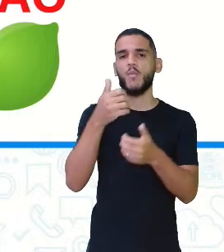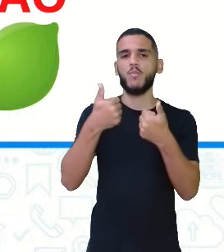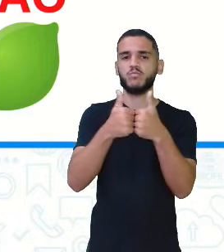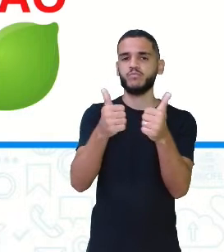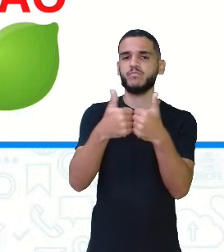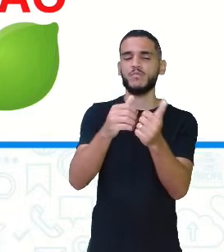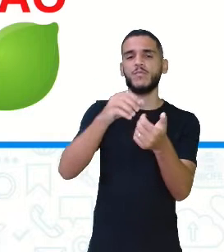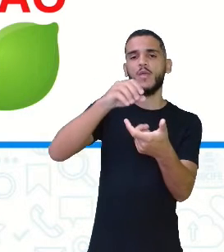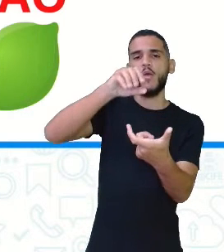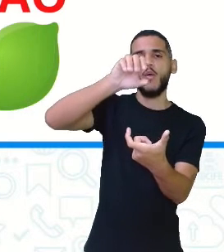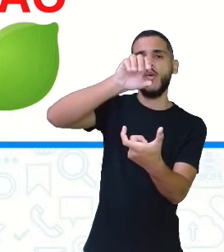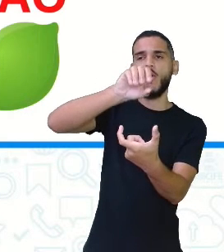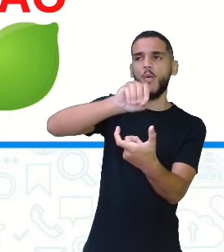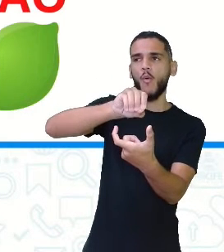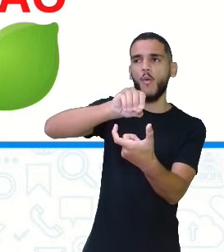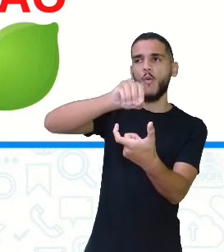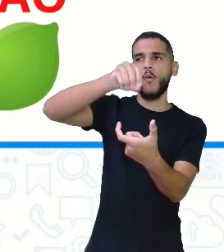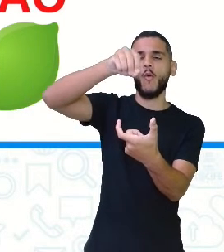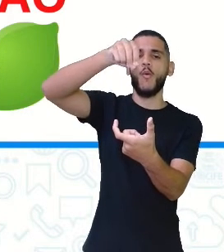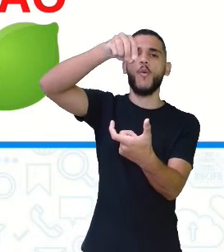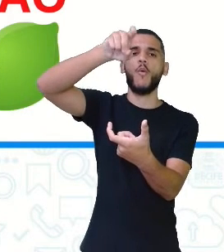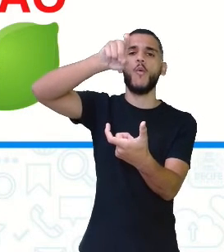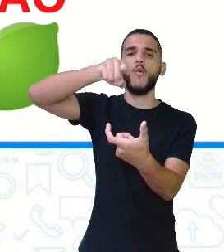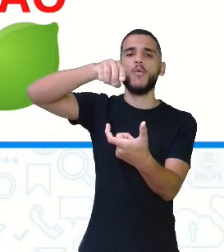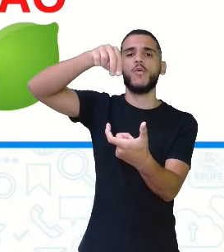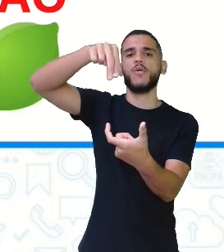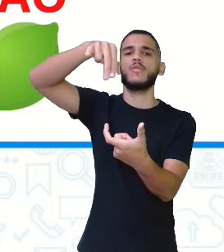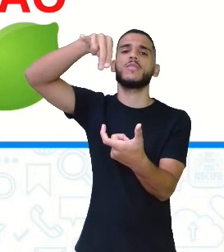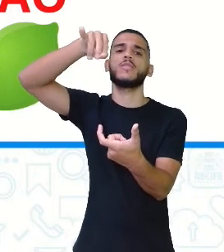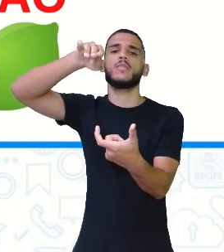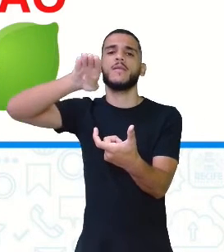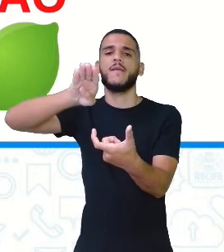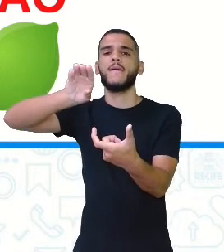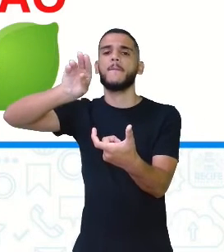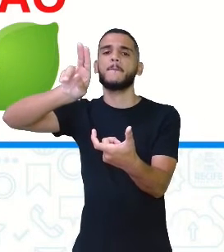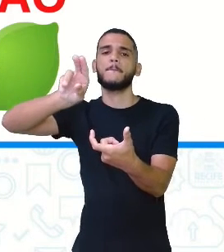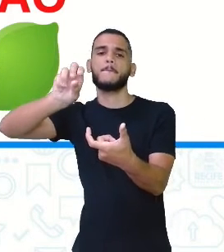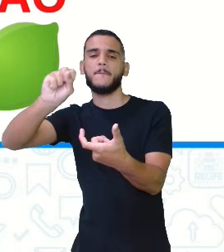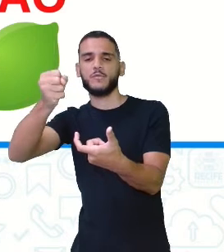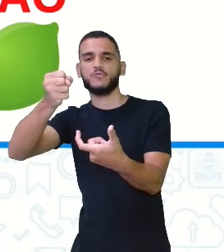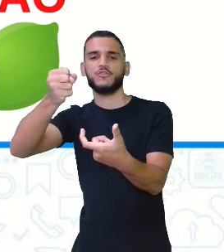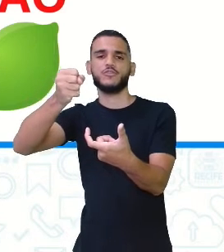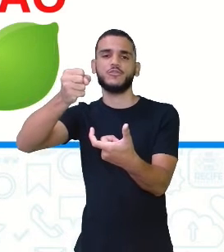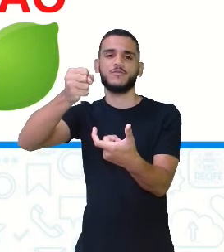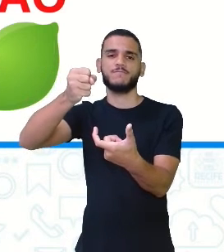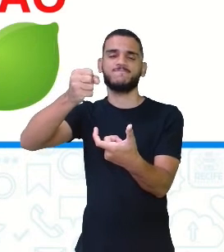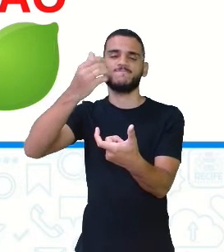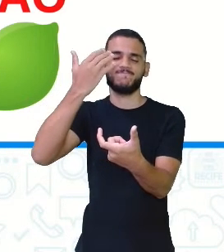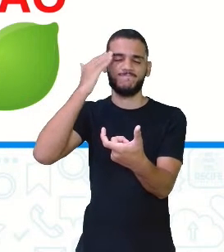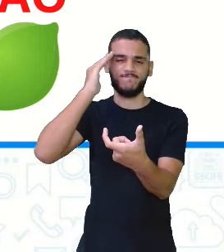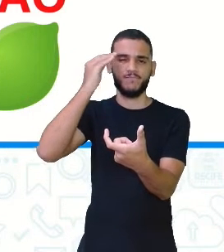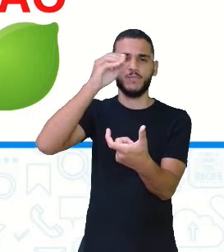Ônibus. Vê, eu dei mais ênfase ao O, porque ele está acentuado.